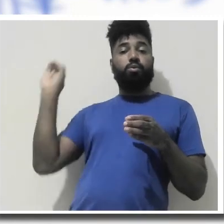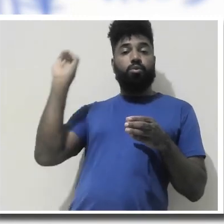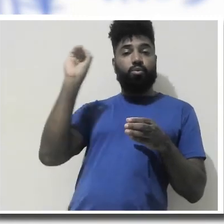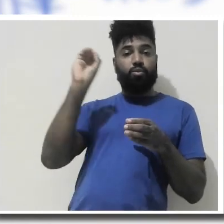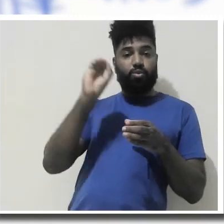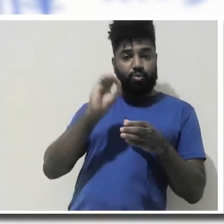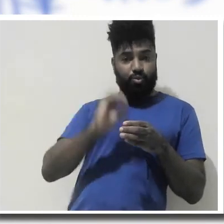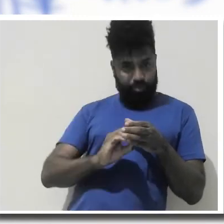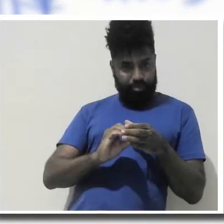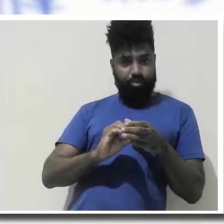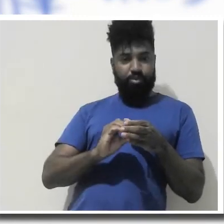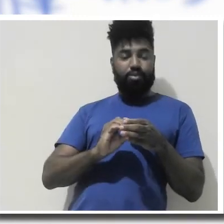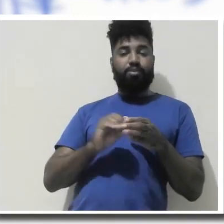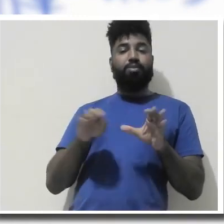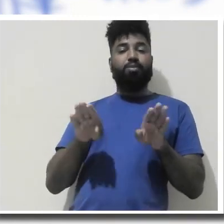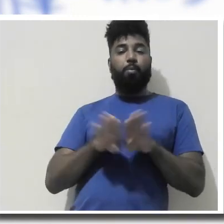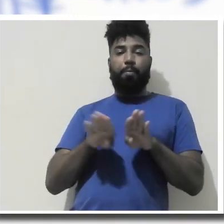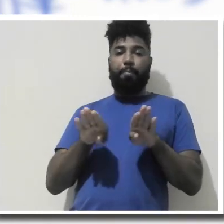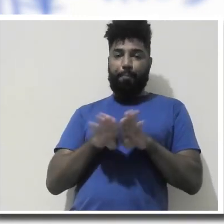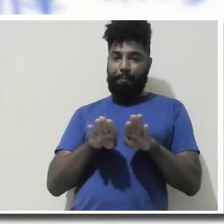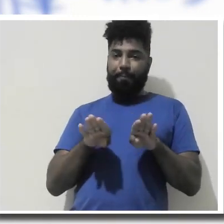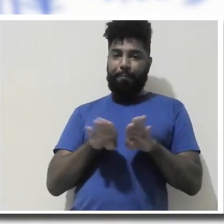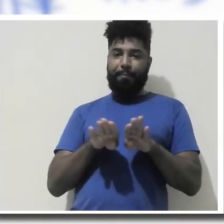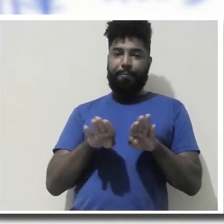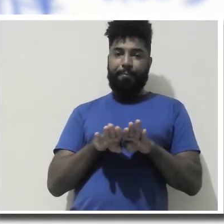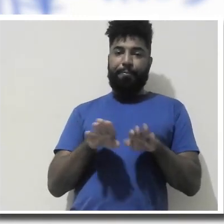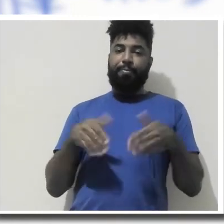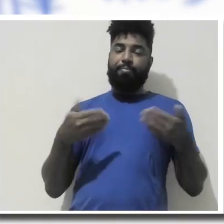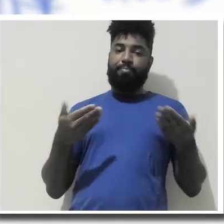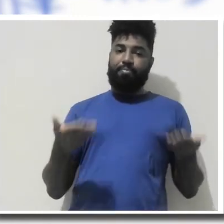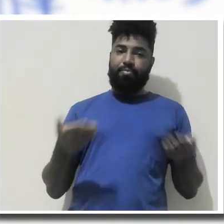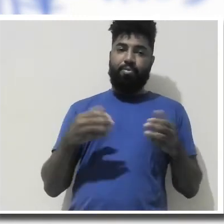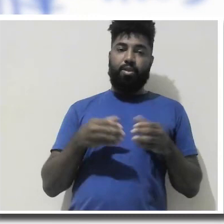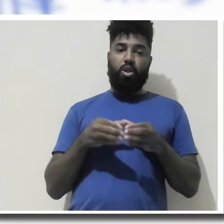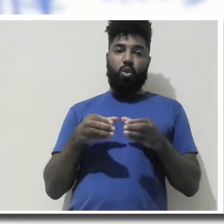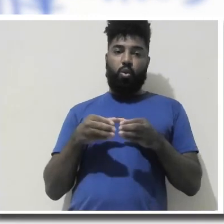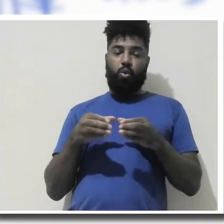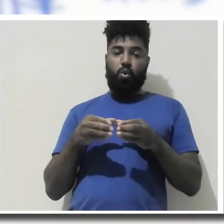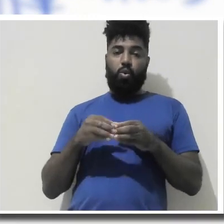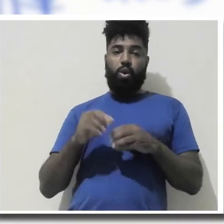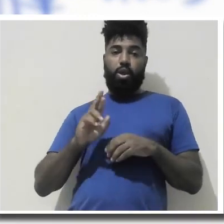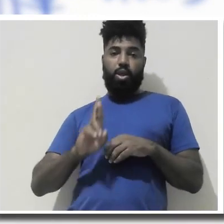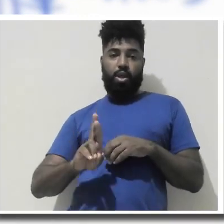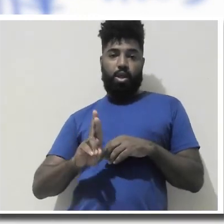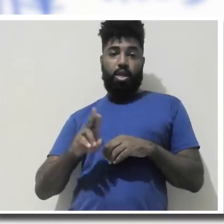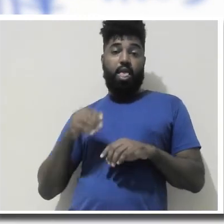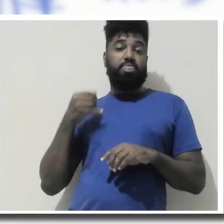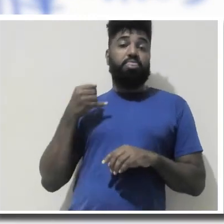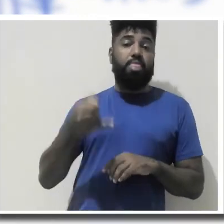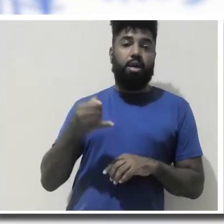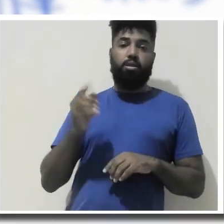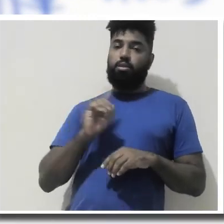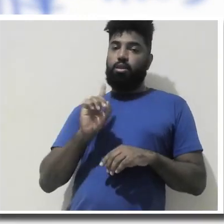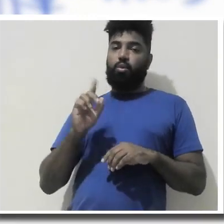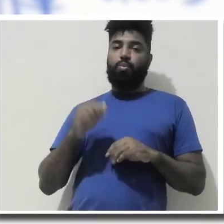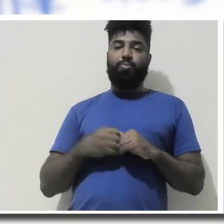aí também o zero. Por isso que eu não posso chamar de reais negativos.